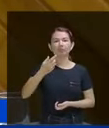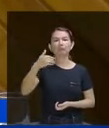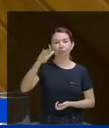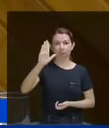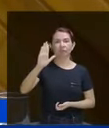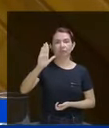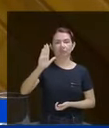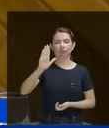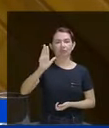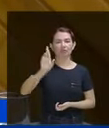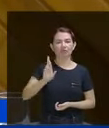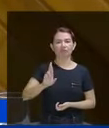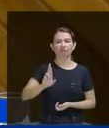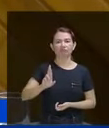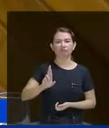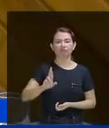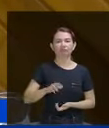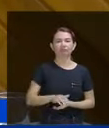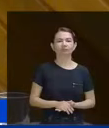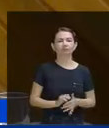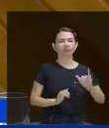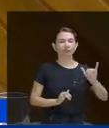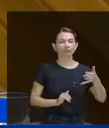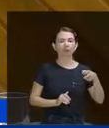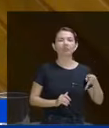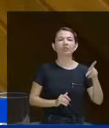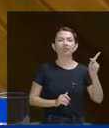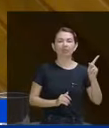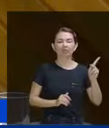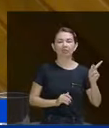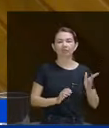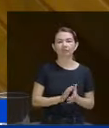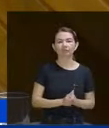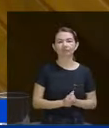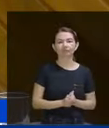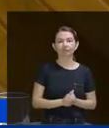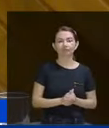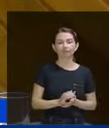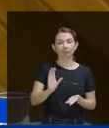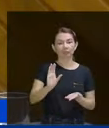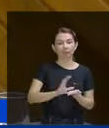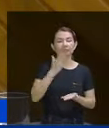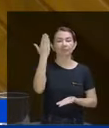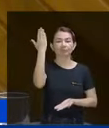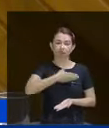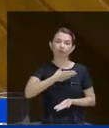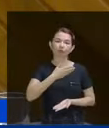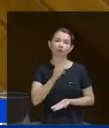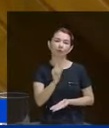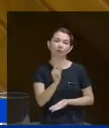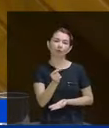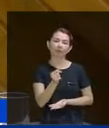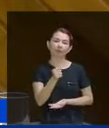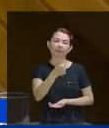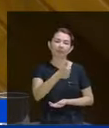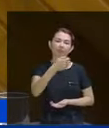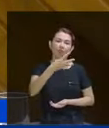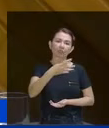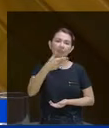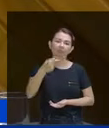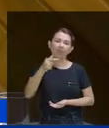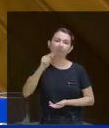125.260. Já que JK obteve 12.539 votos e declarou na prestação de contas uma receita de R$